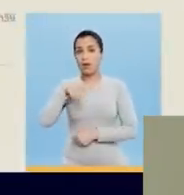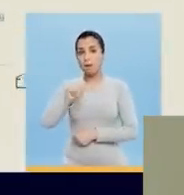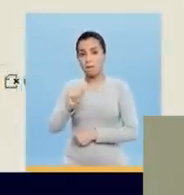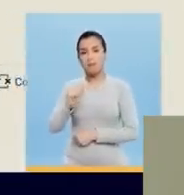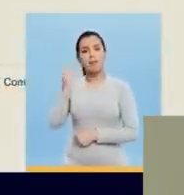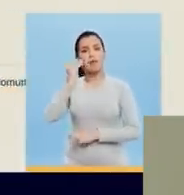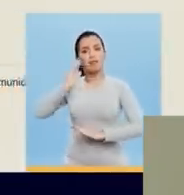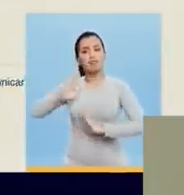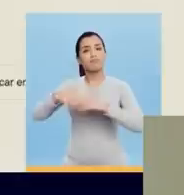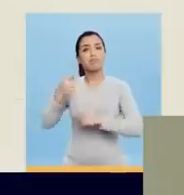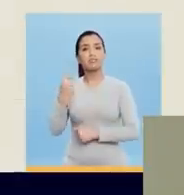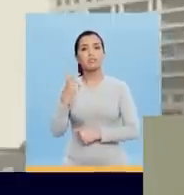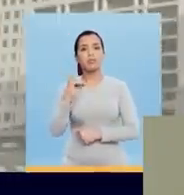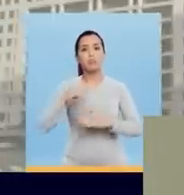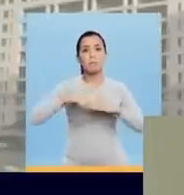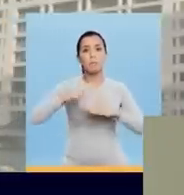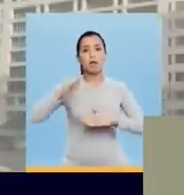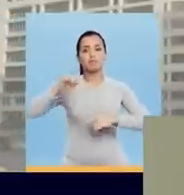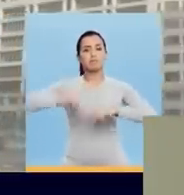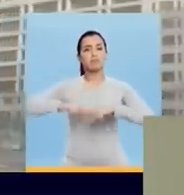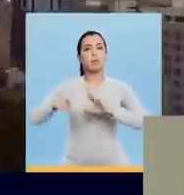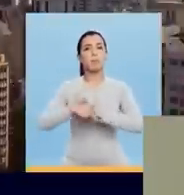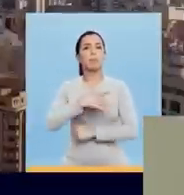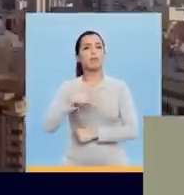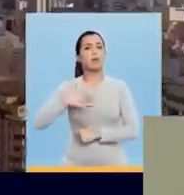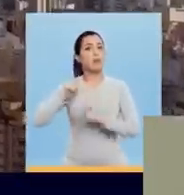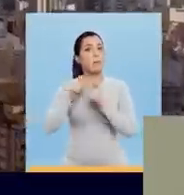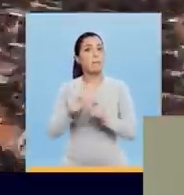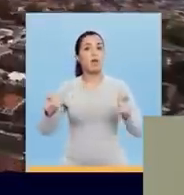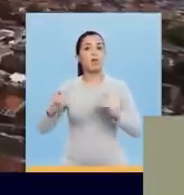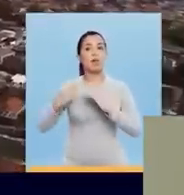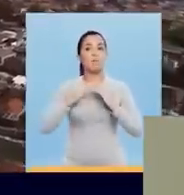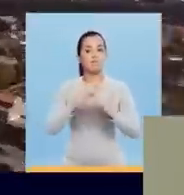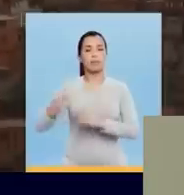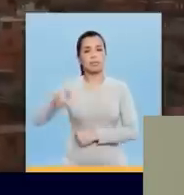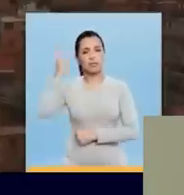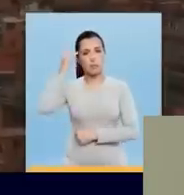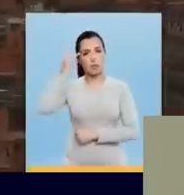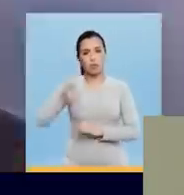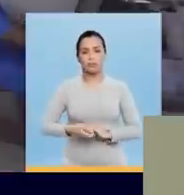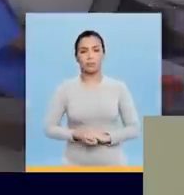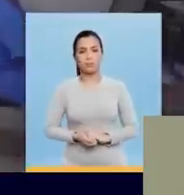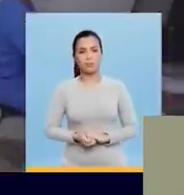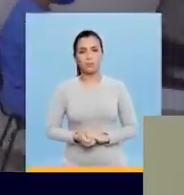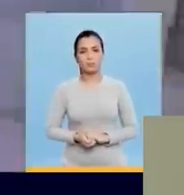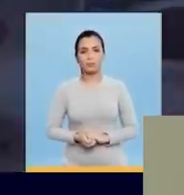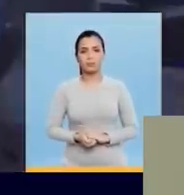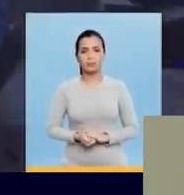UBS, AMAs, melhorar mais de 150 equipamentos de saúde, a maioria na periferia da cidade de São